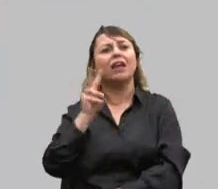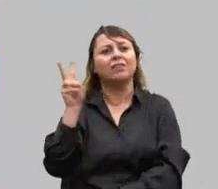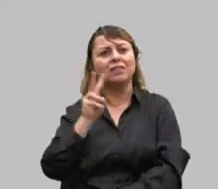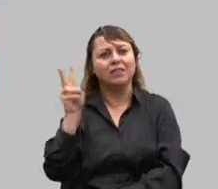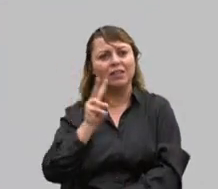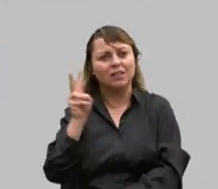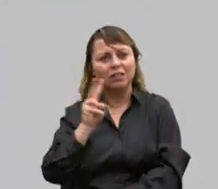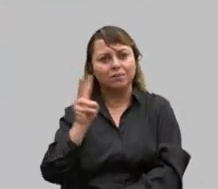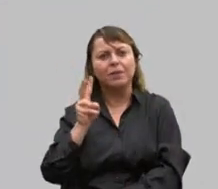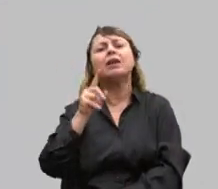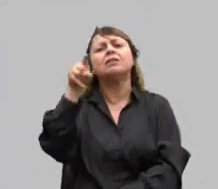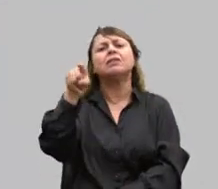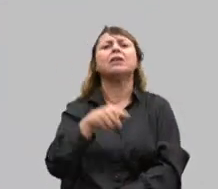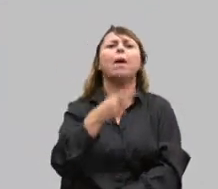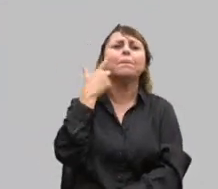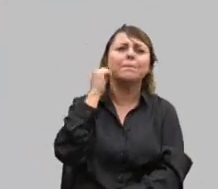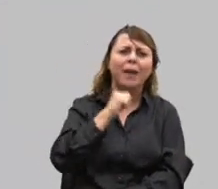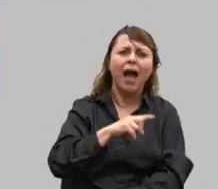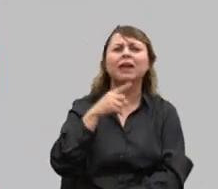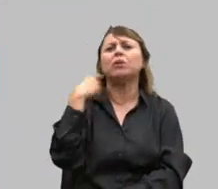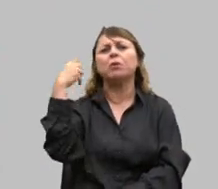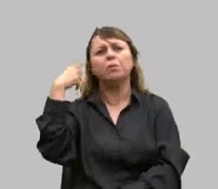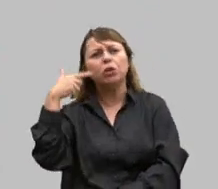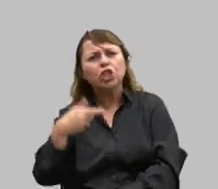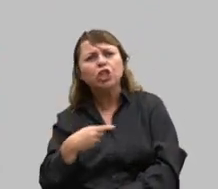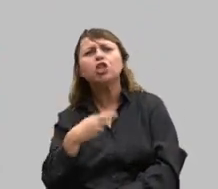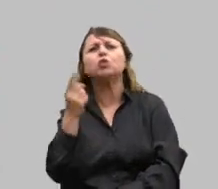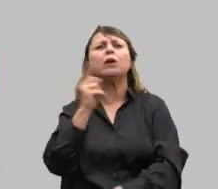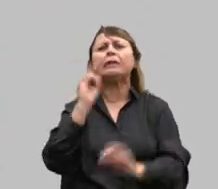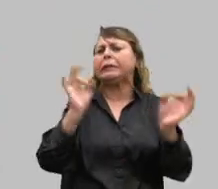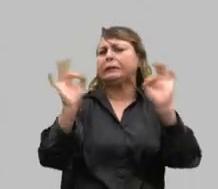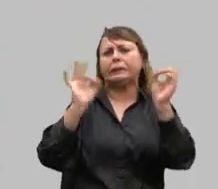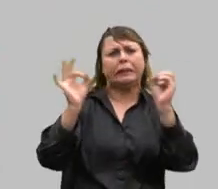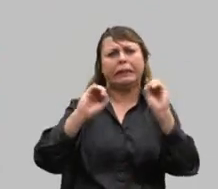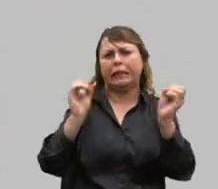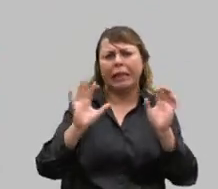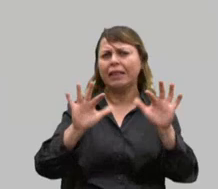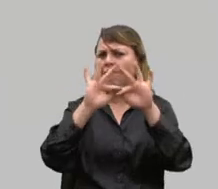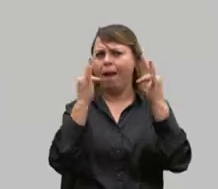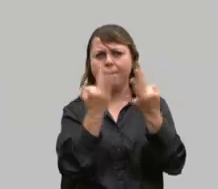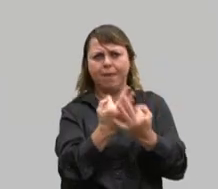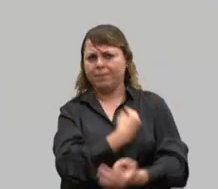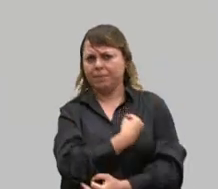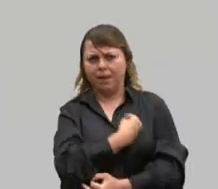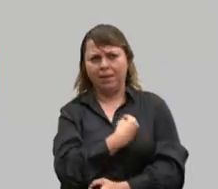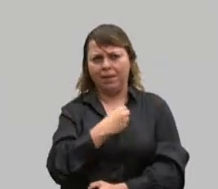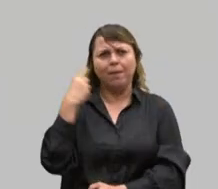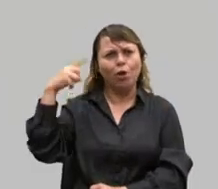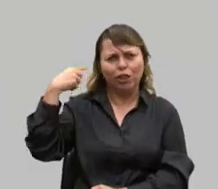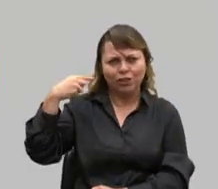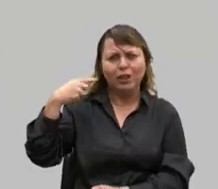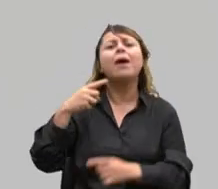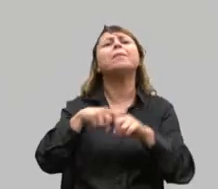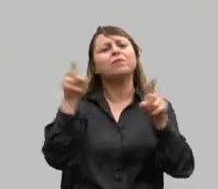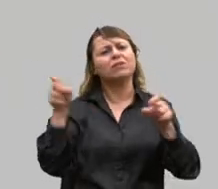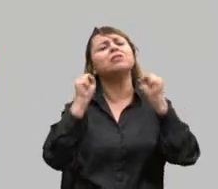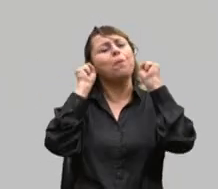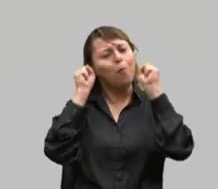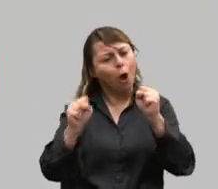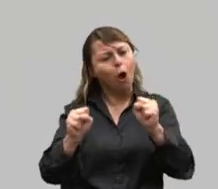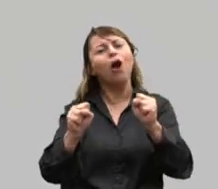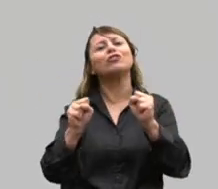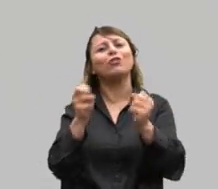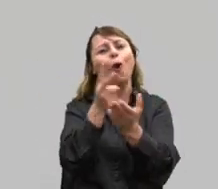sem ter pai político sem ter irmão político sem ter nada disso e cada um e cada uma de vocês podem seguir esse caminho